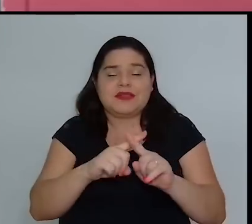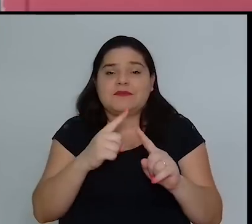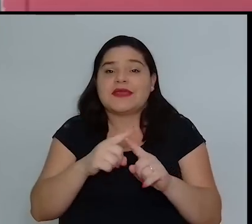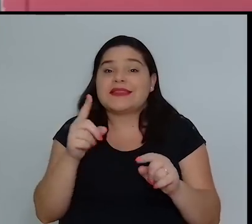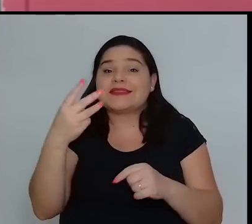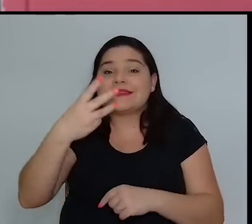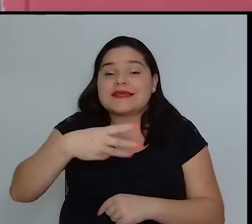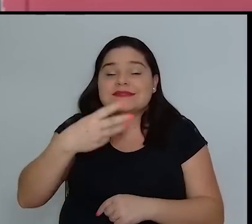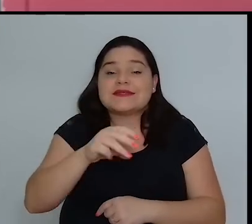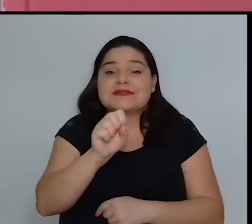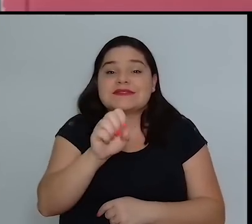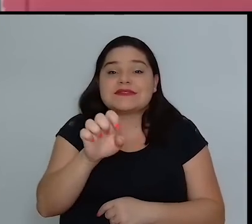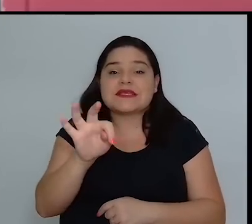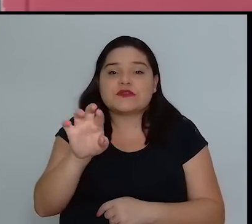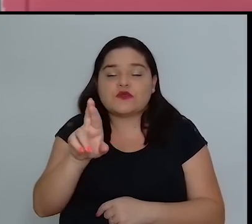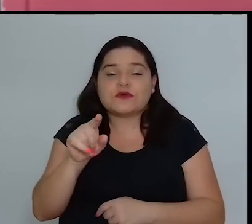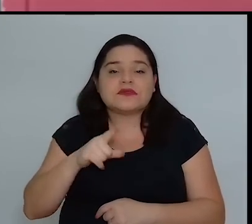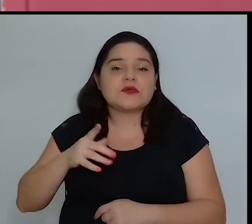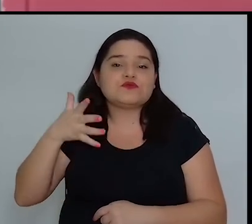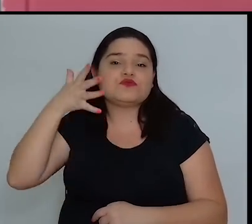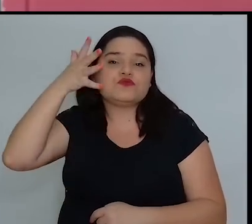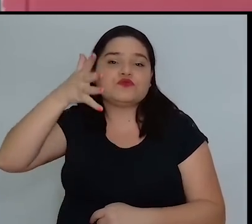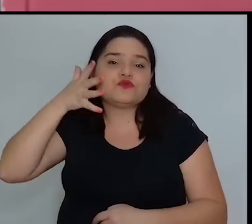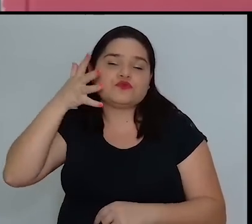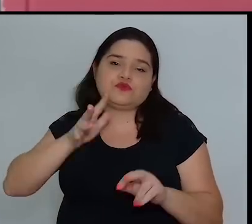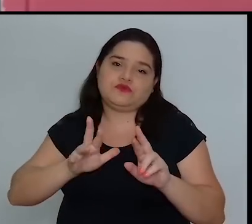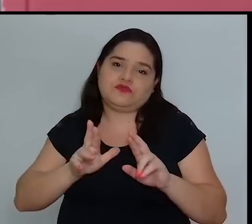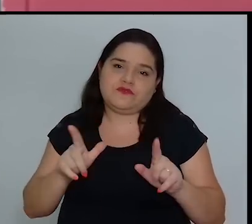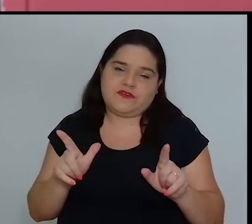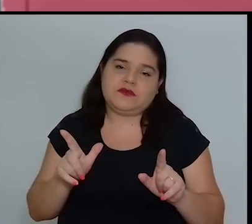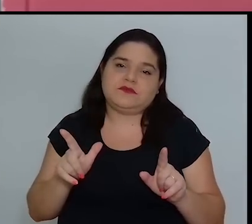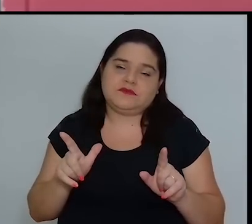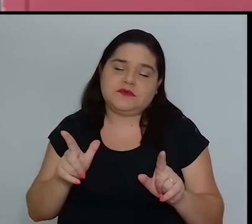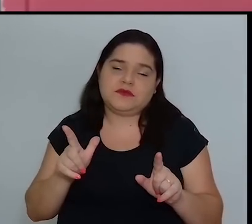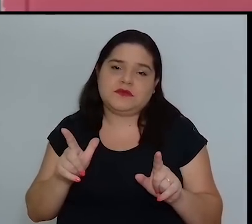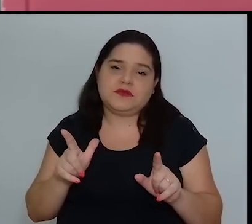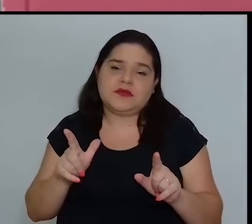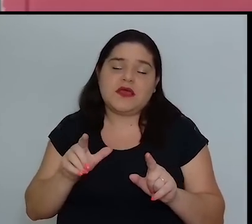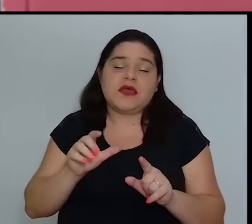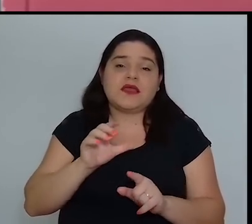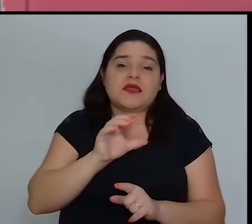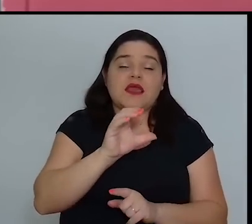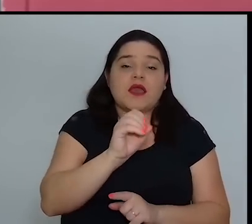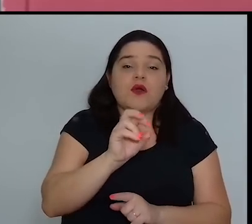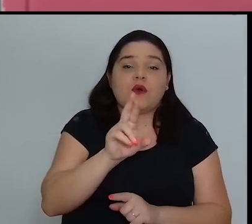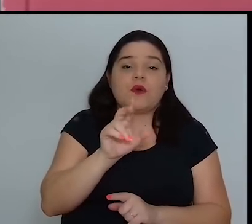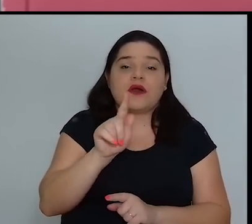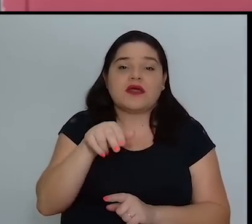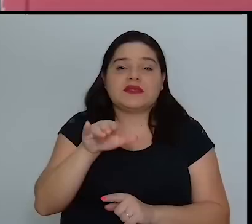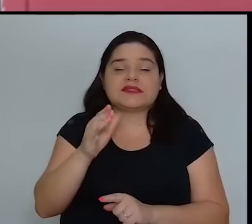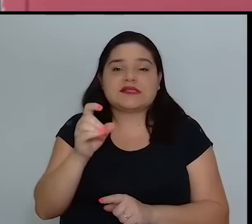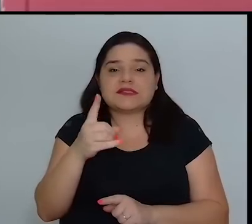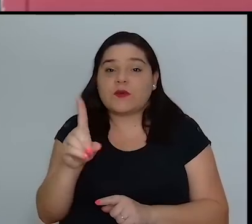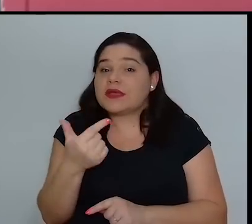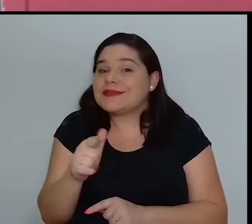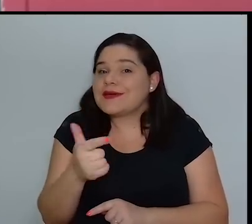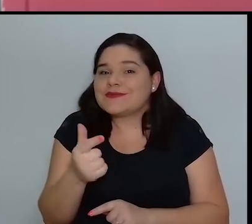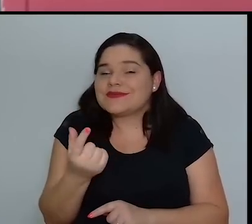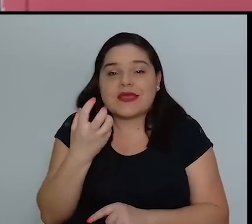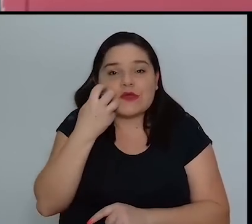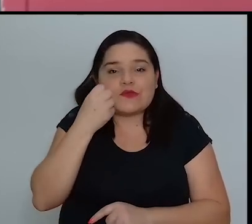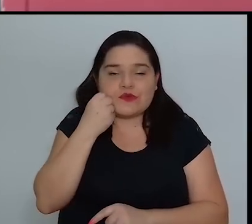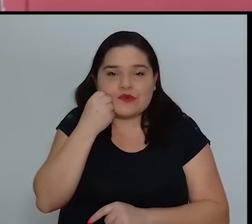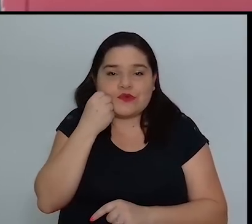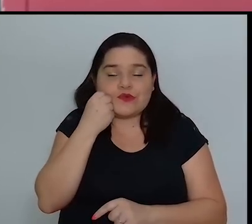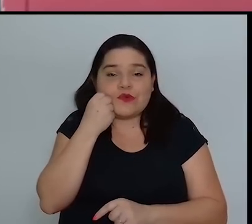setor tem o discurso é de de São organizações sem fim lucrativos e as organizações